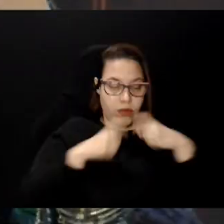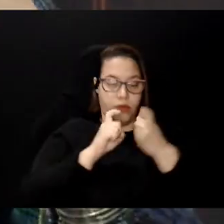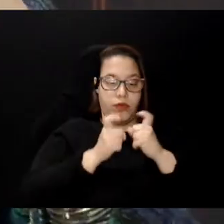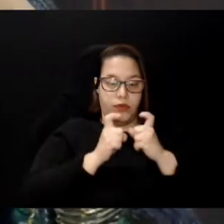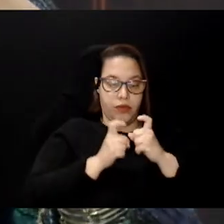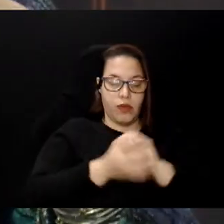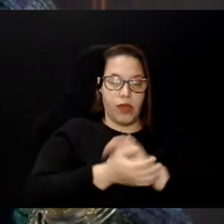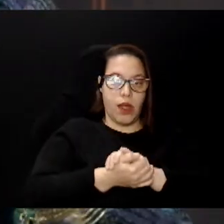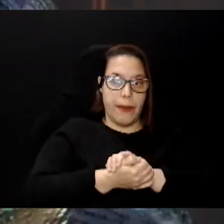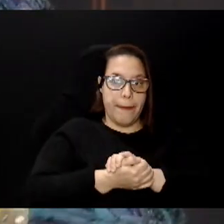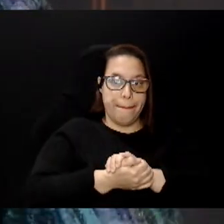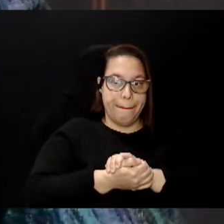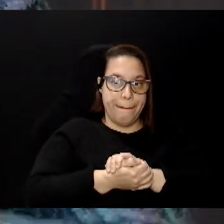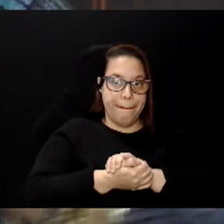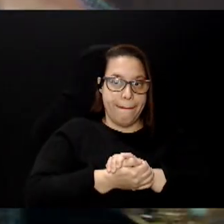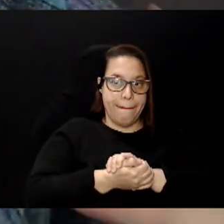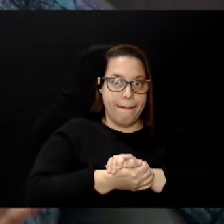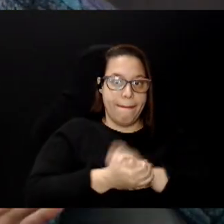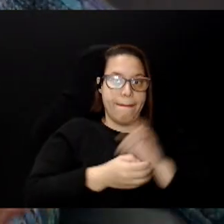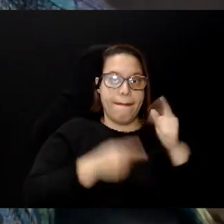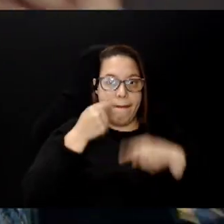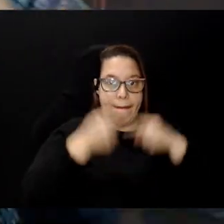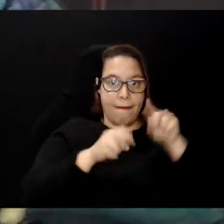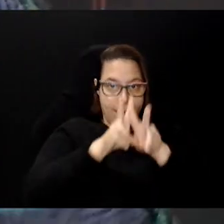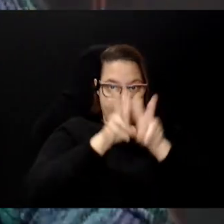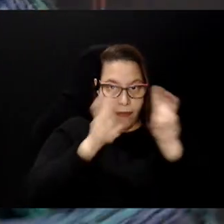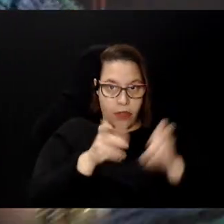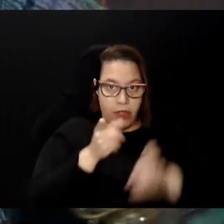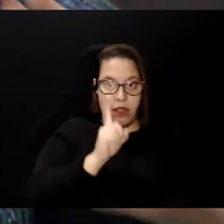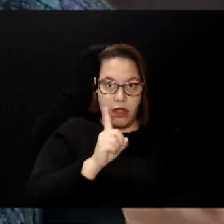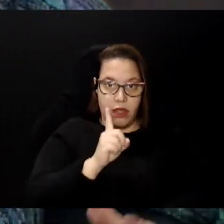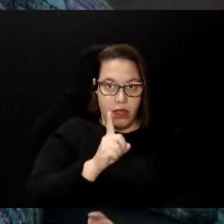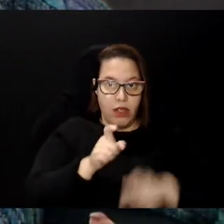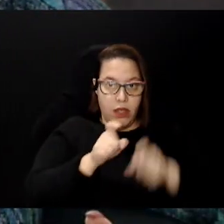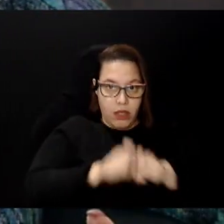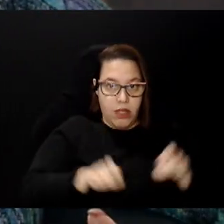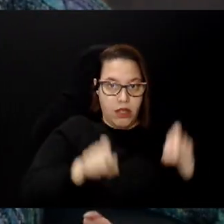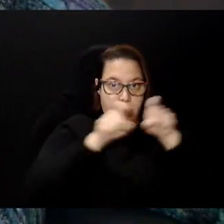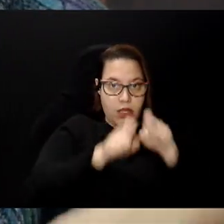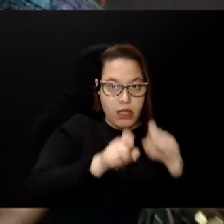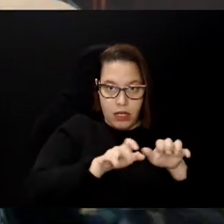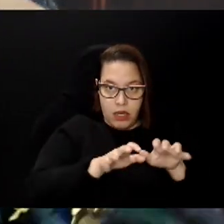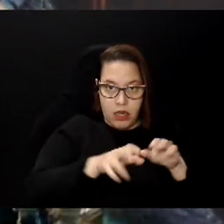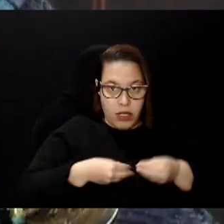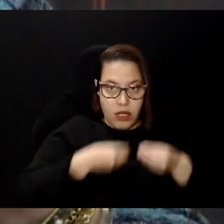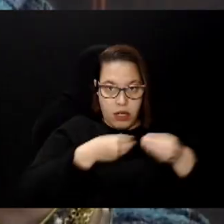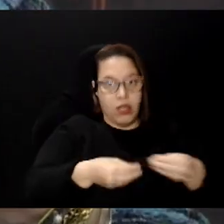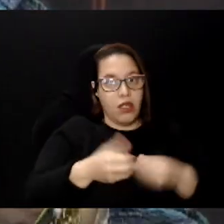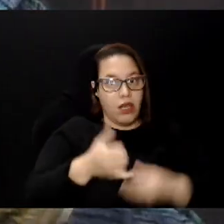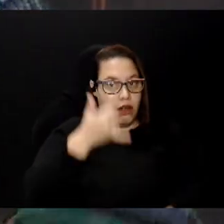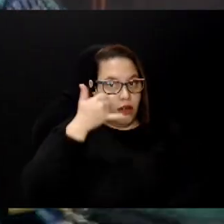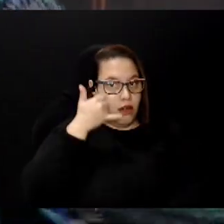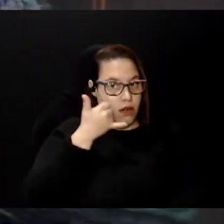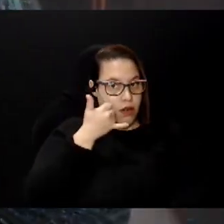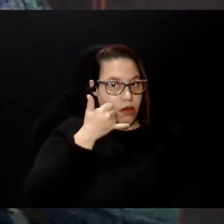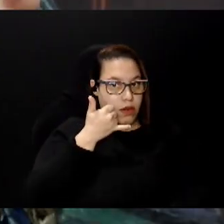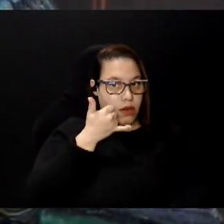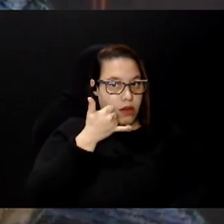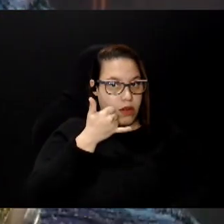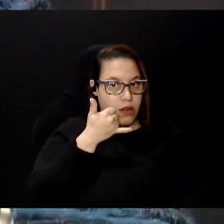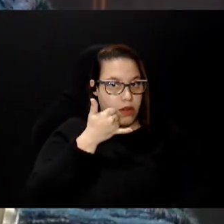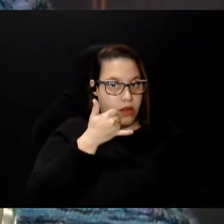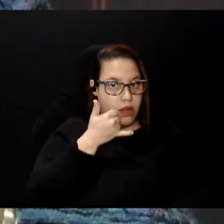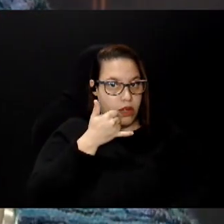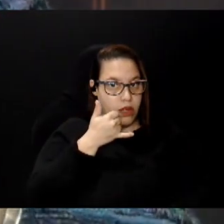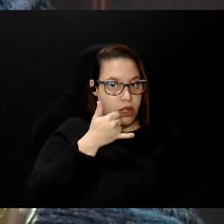para debater um assunto e não leva o computador e não leva o celular, Sim. o que vai ser? O que acontece